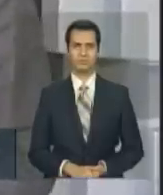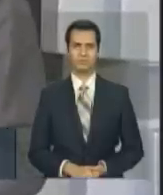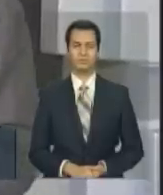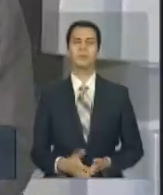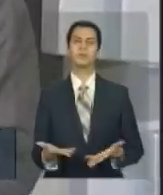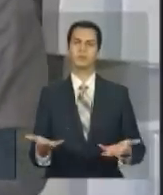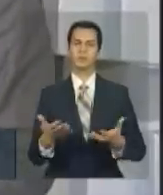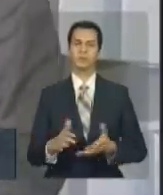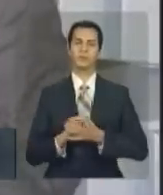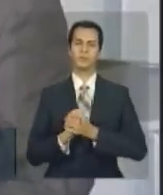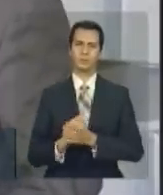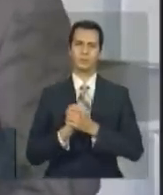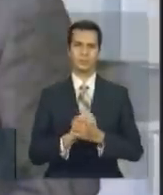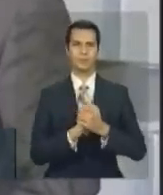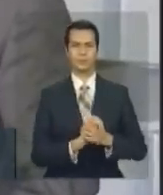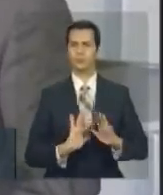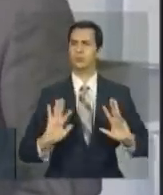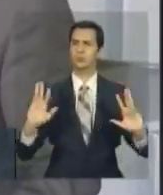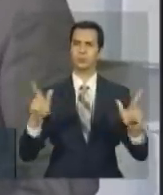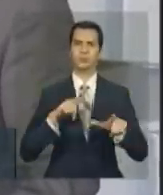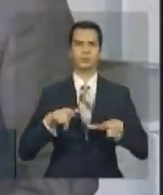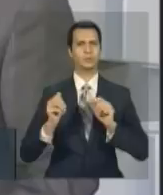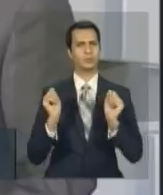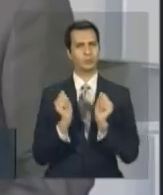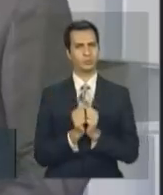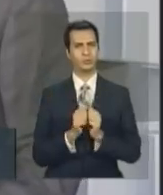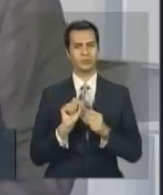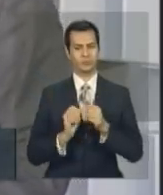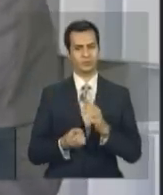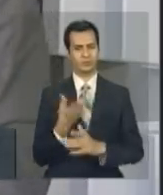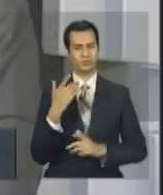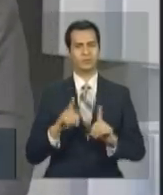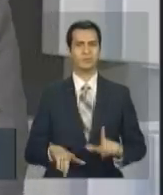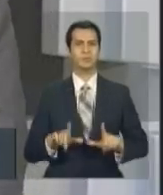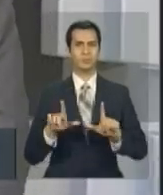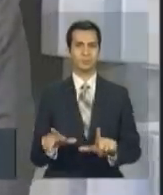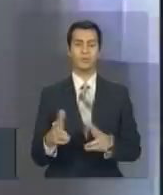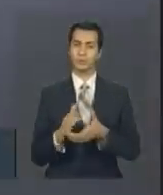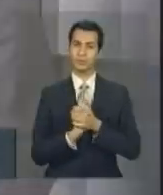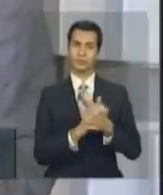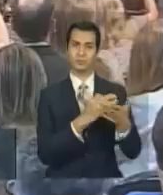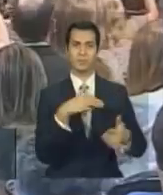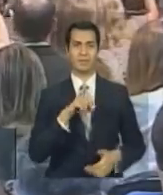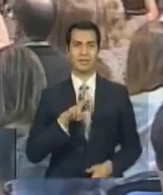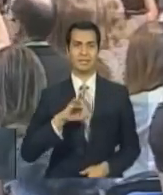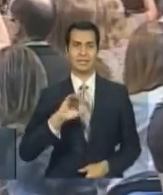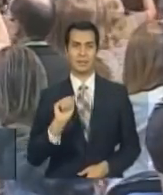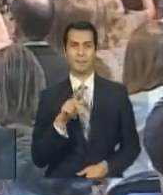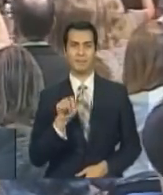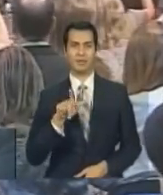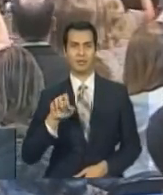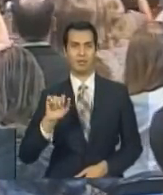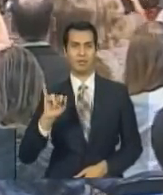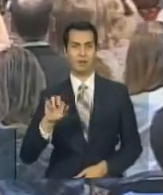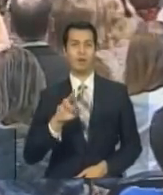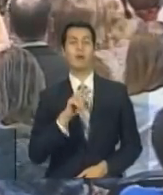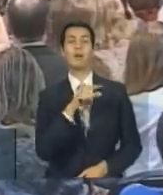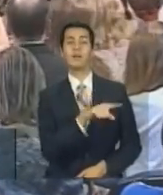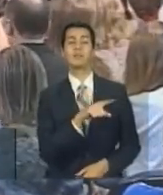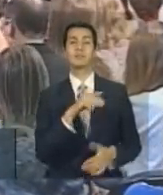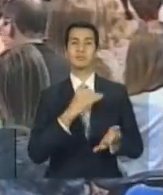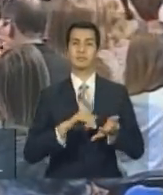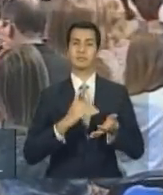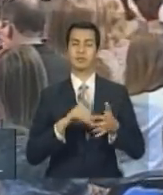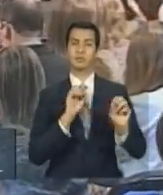os parceiros desse prêmio, cumprimentar a pessoa da Maria do Pilar Lacerda, nossa secretária de Educação